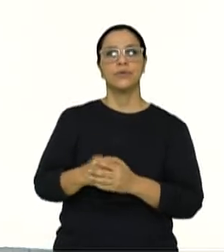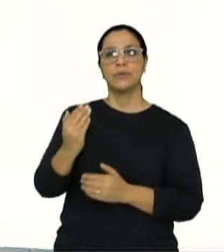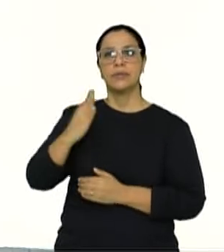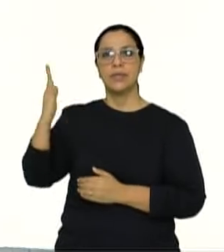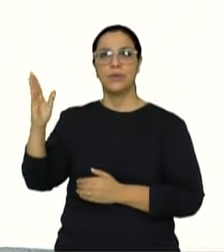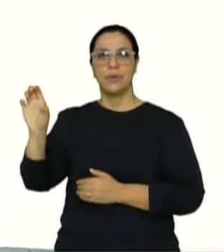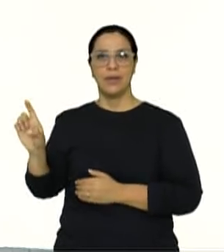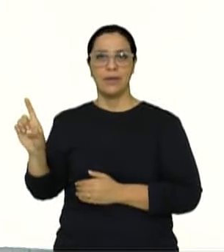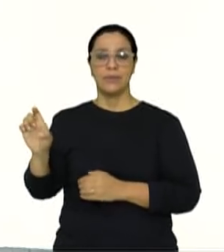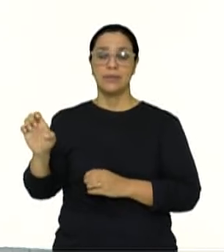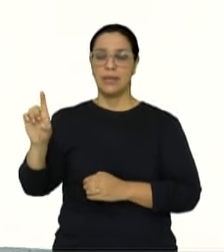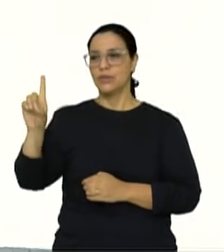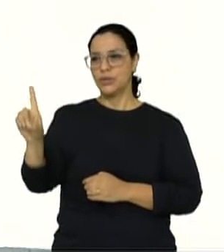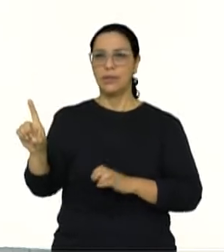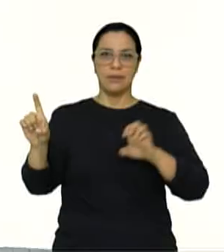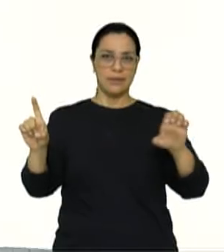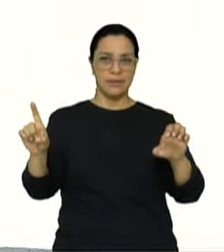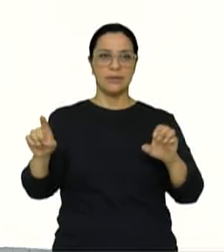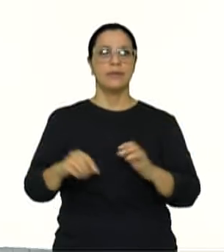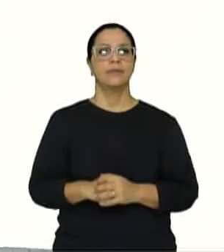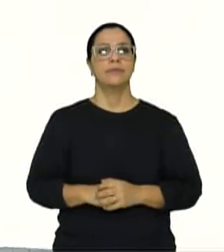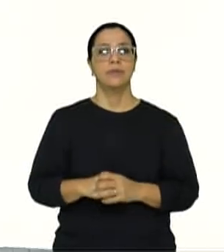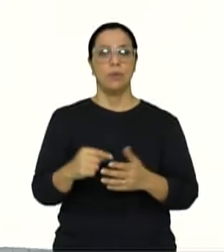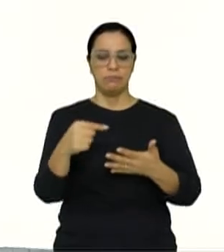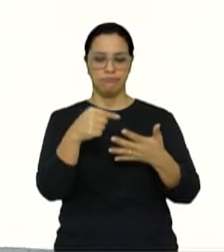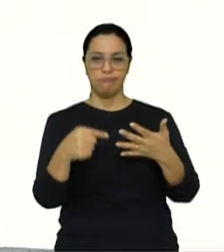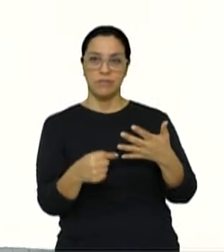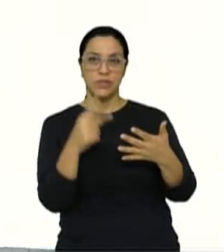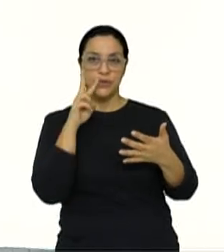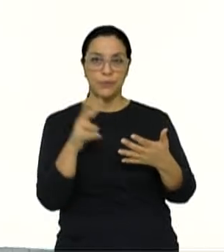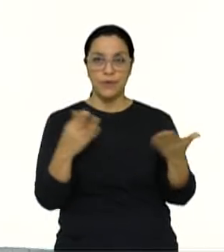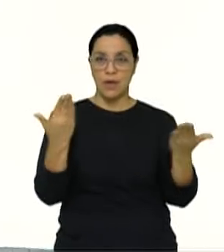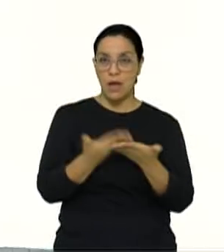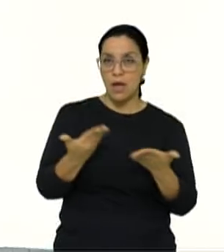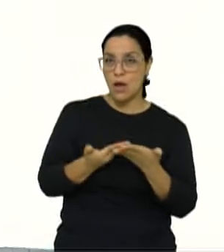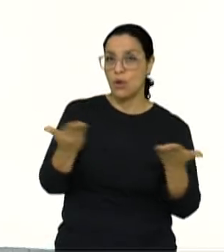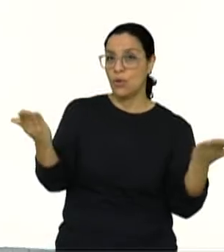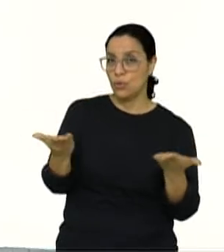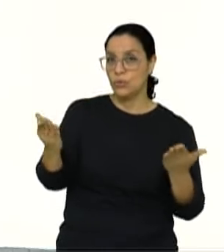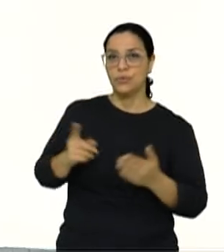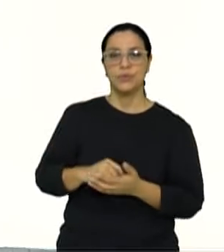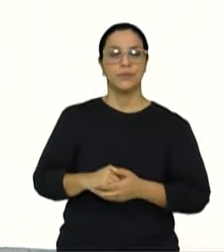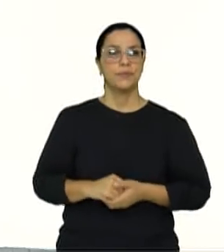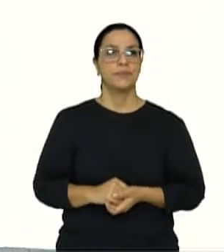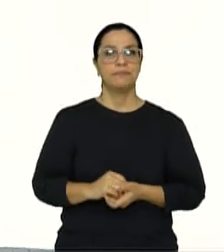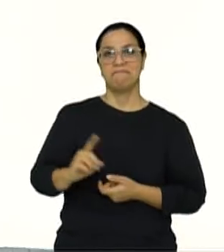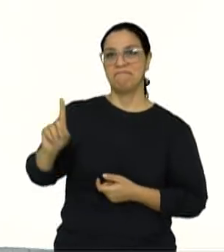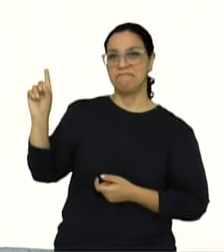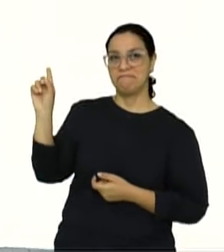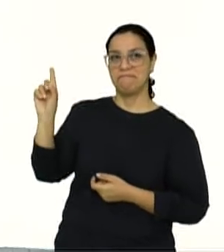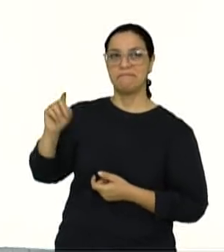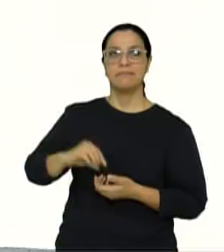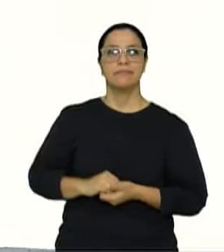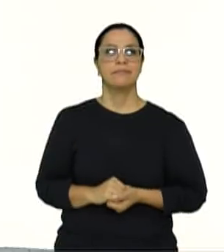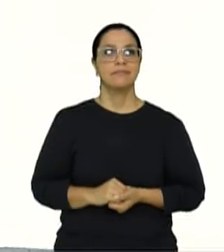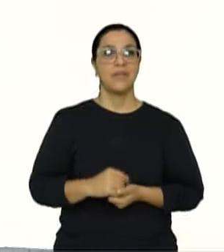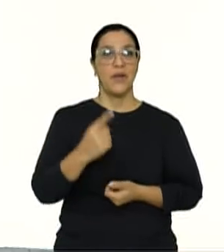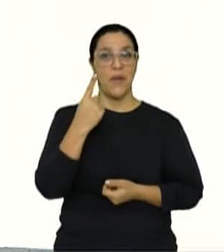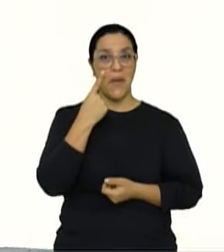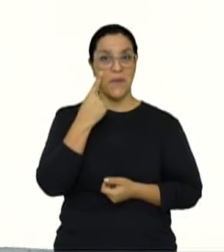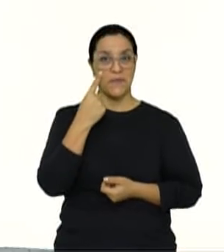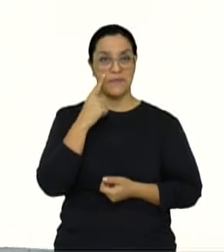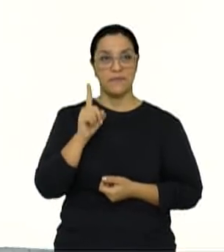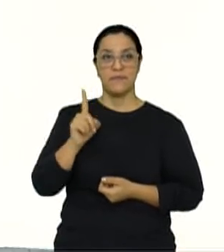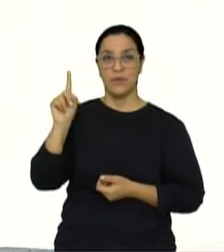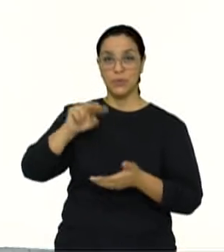lateral esquerda e vista lateral direita, ok? São essas que a gente vai ver na aula de hoje, tá? Olha só o